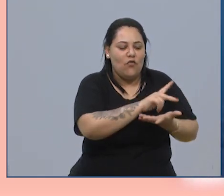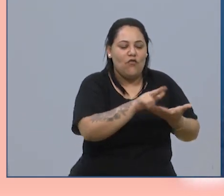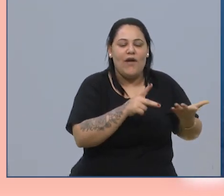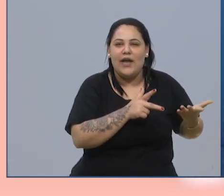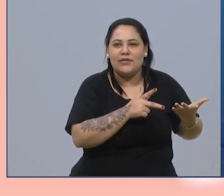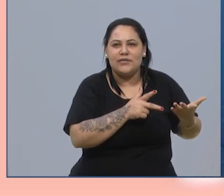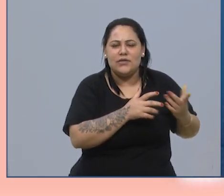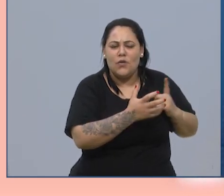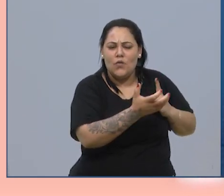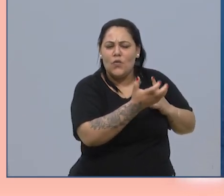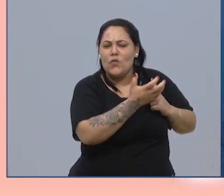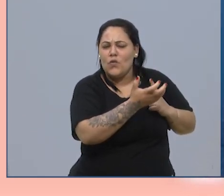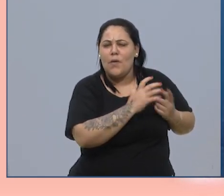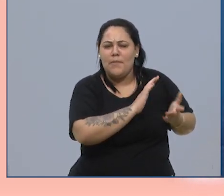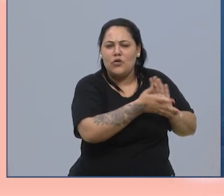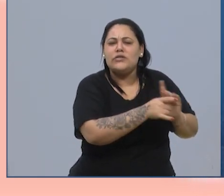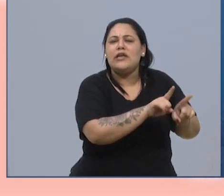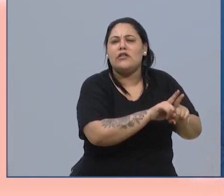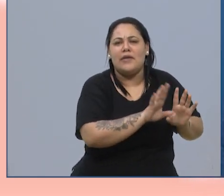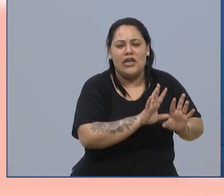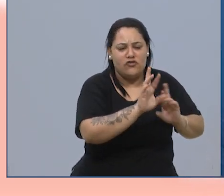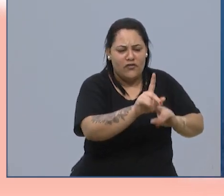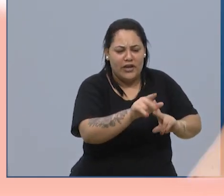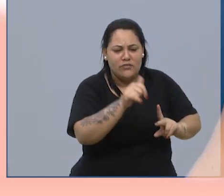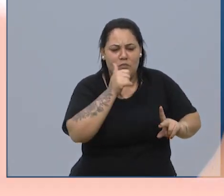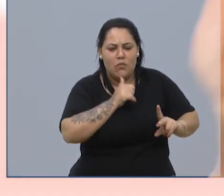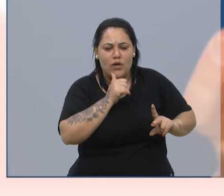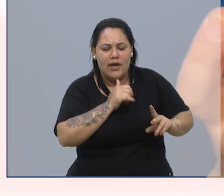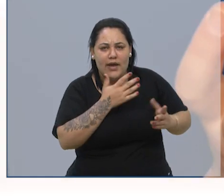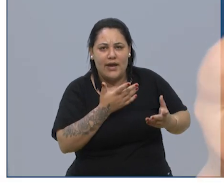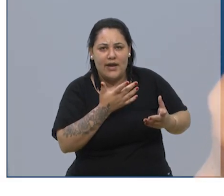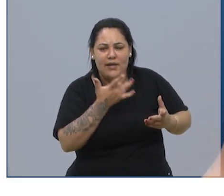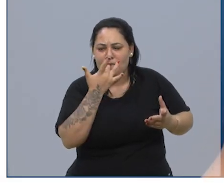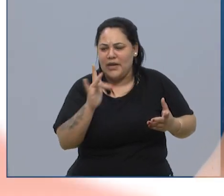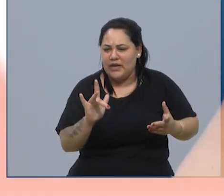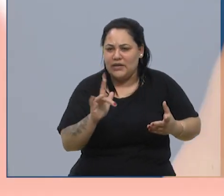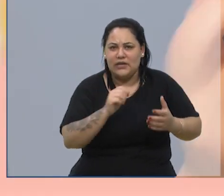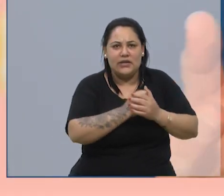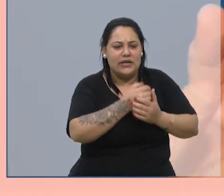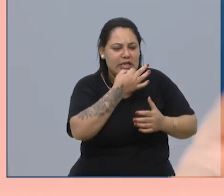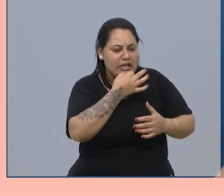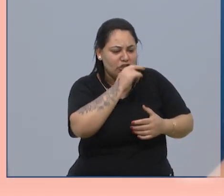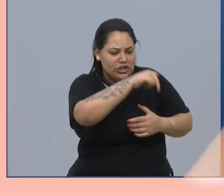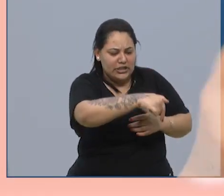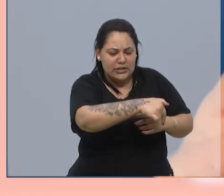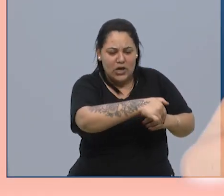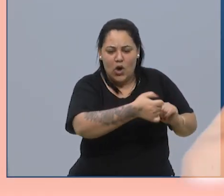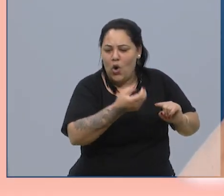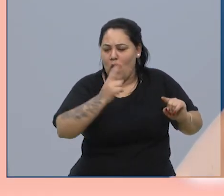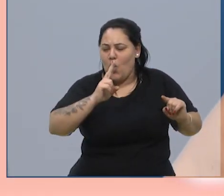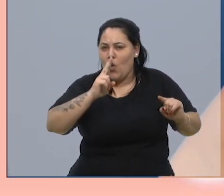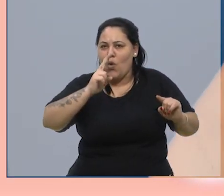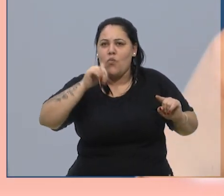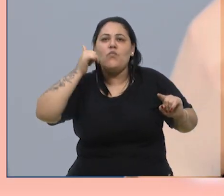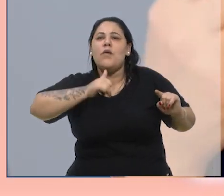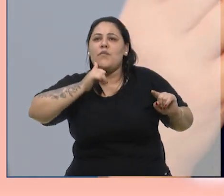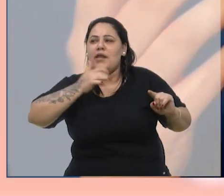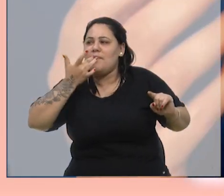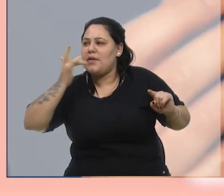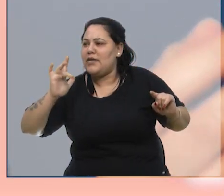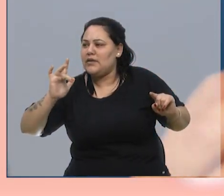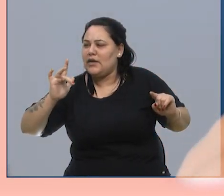sentiu, prof? Eu Com achei... o pezinho fora. Não, eu achei legal, mas o meu problema foram as fontes, né? As